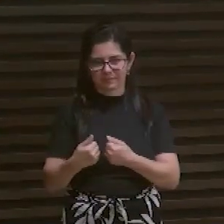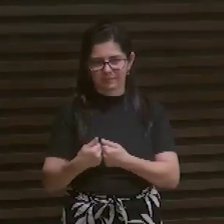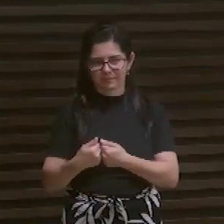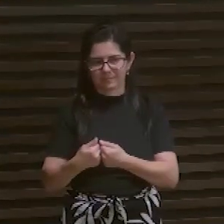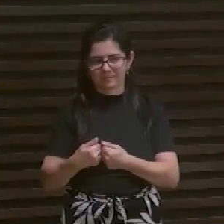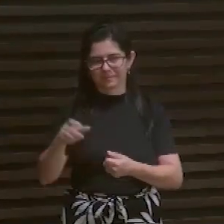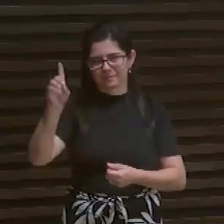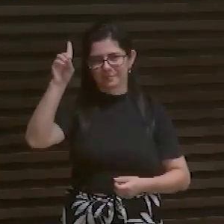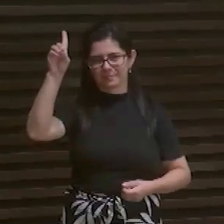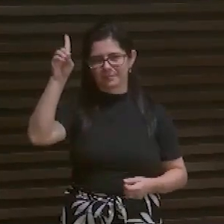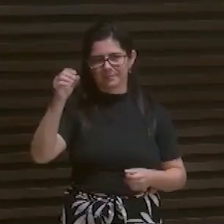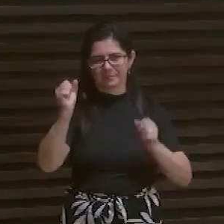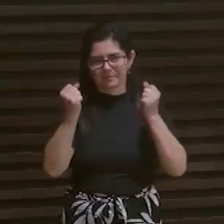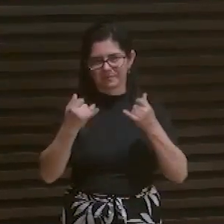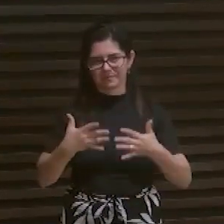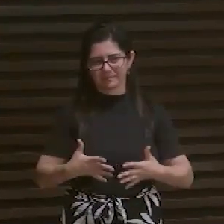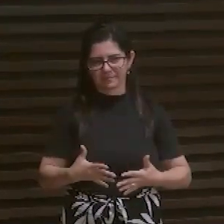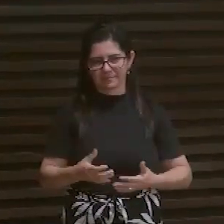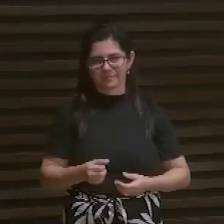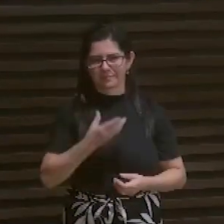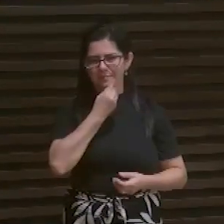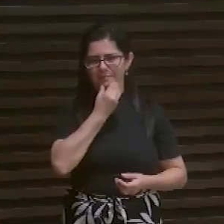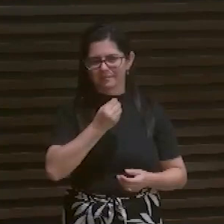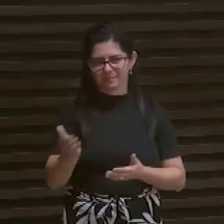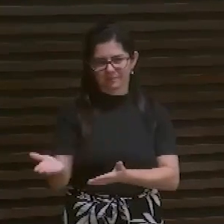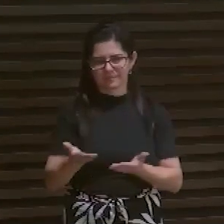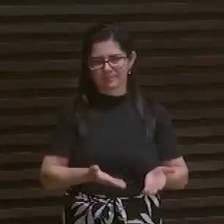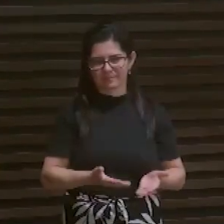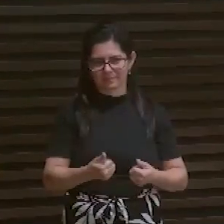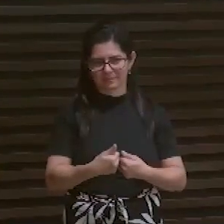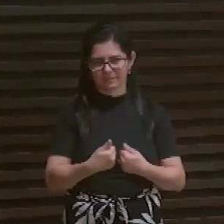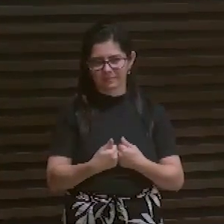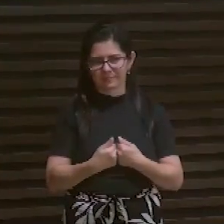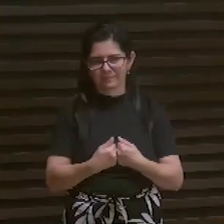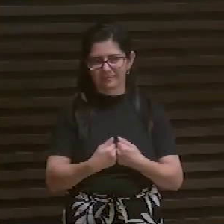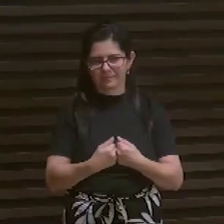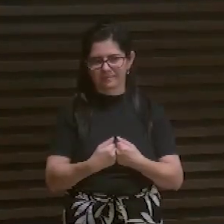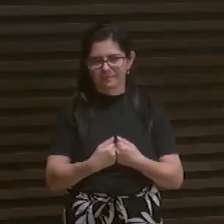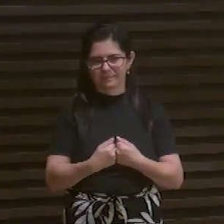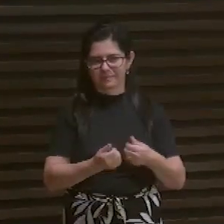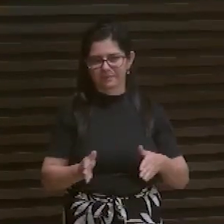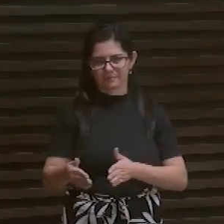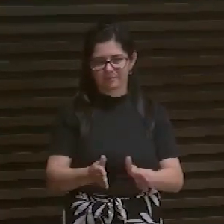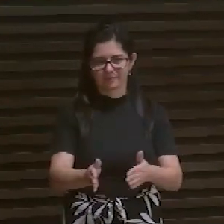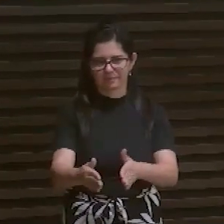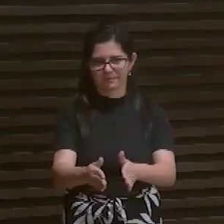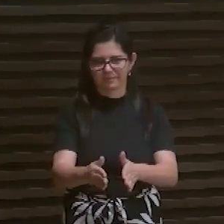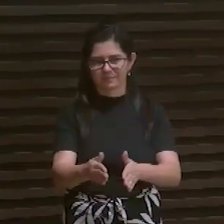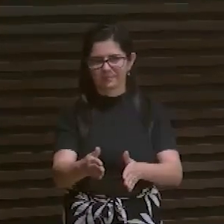aqui, eles estavam transportando a arca numa estrada, sendo carregada em cima de uma carroça,